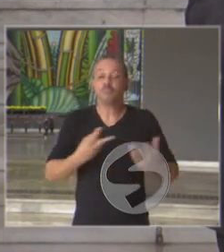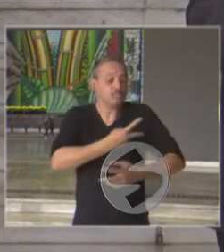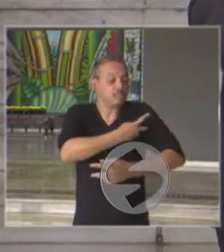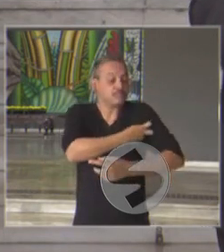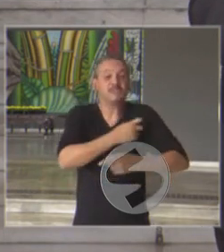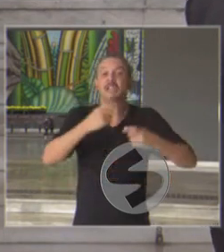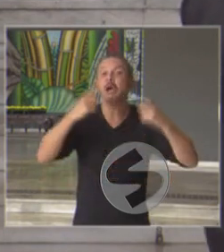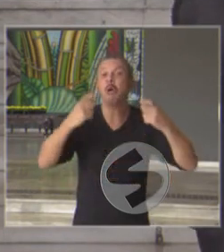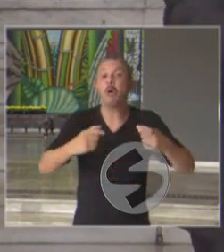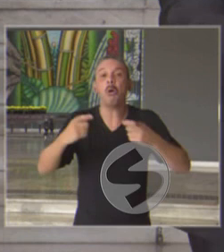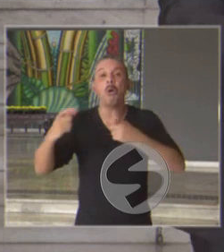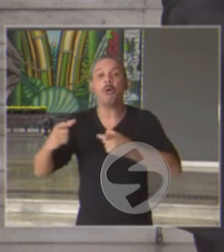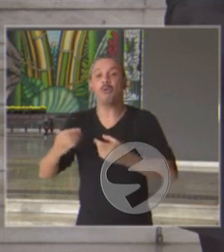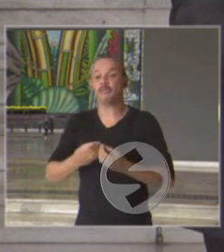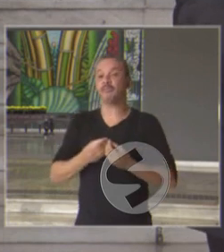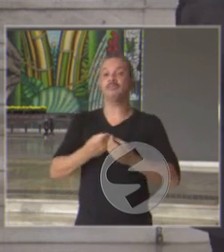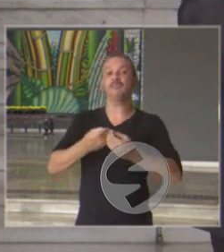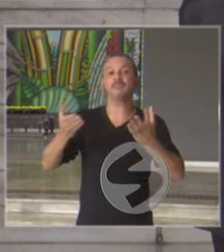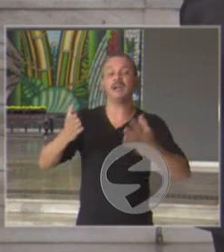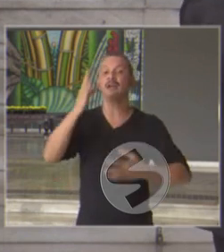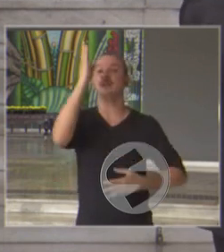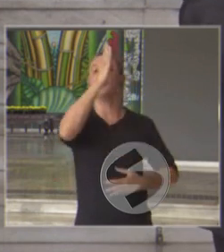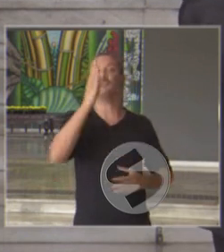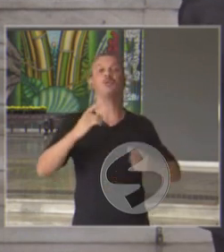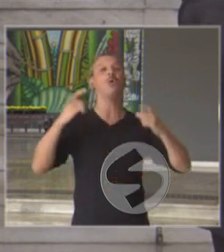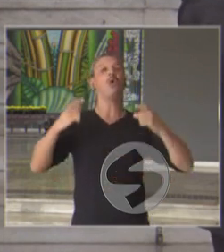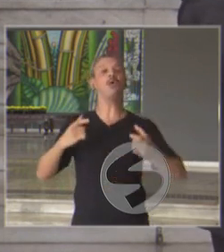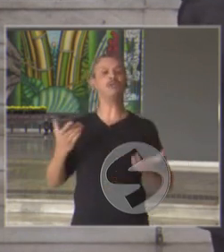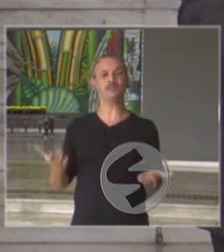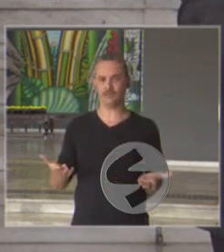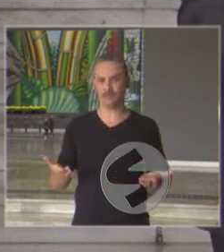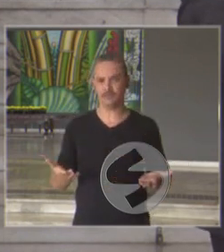estão as outras vacinas para a vacinação dos brasileiros?